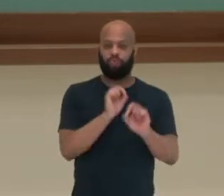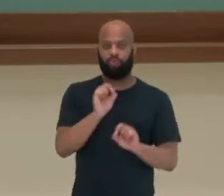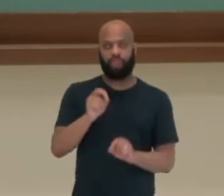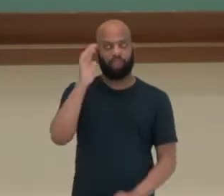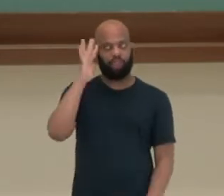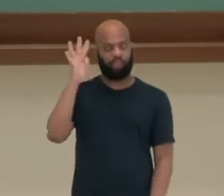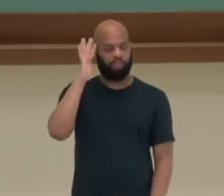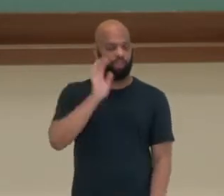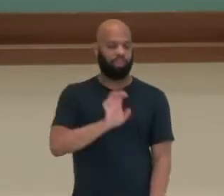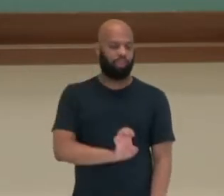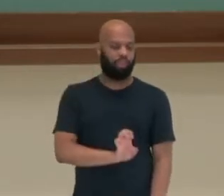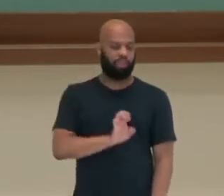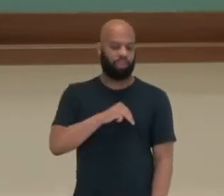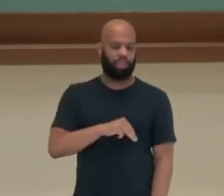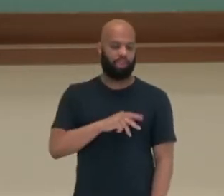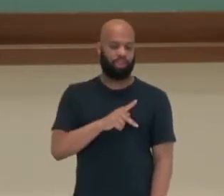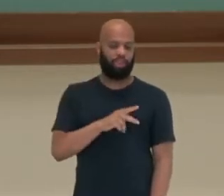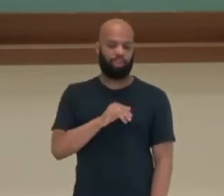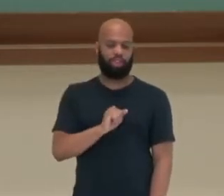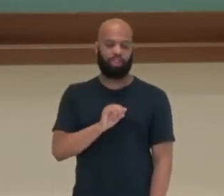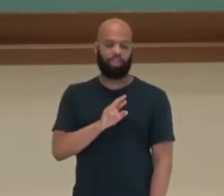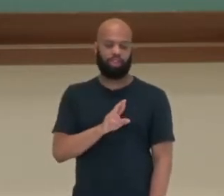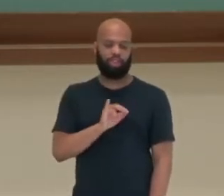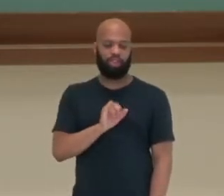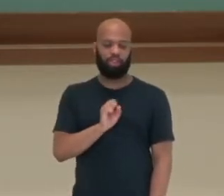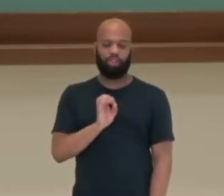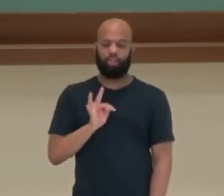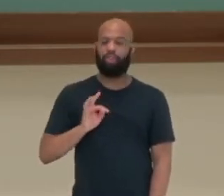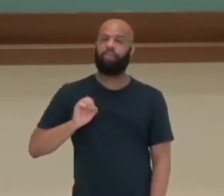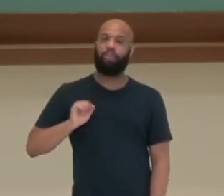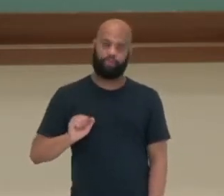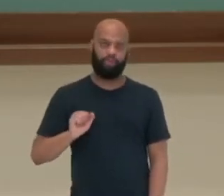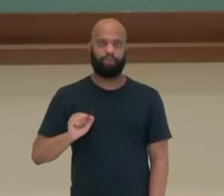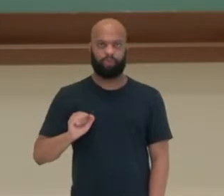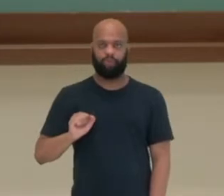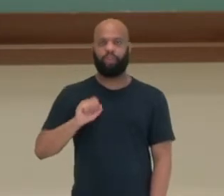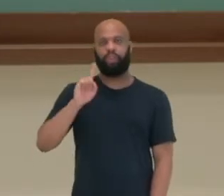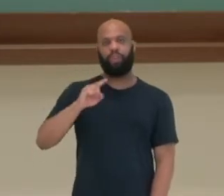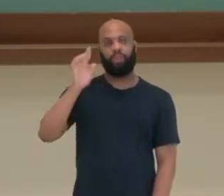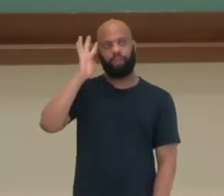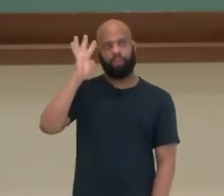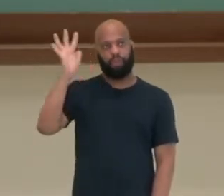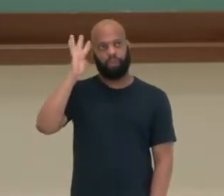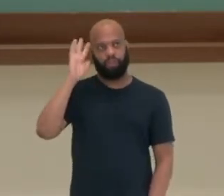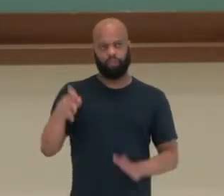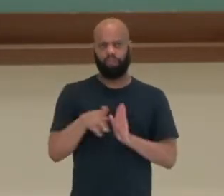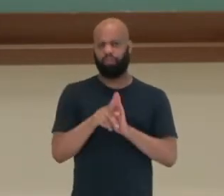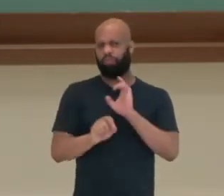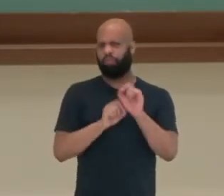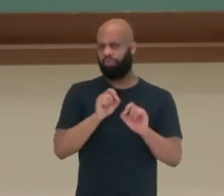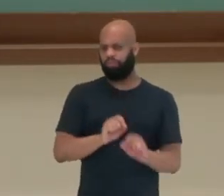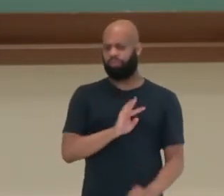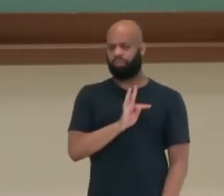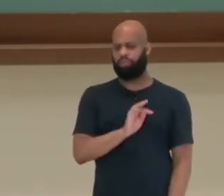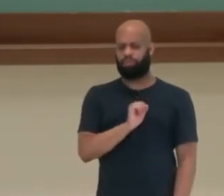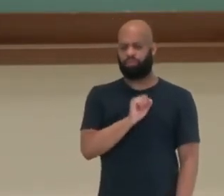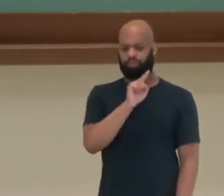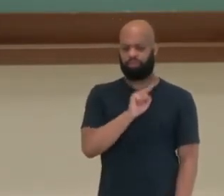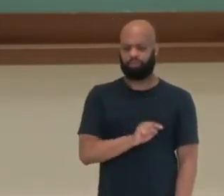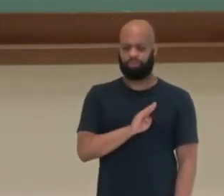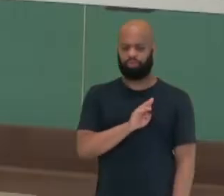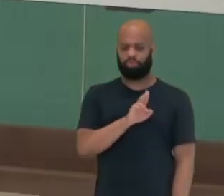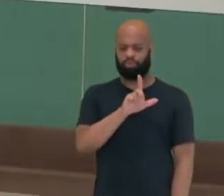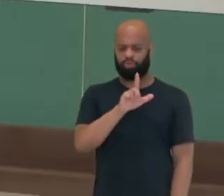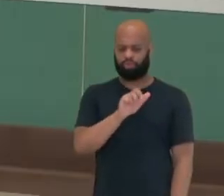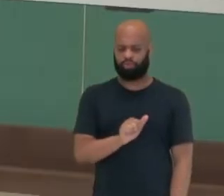empirismo de John Locke, uma teoria muito importante conhecida como teoria da tábula rasa. Vamos lá? Começando